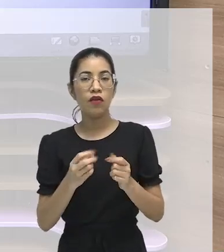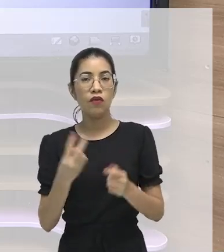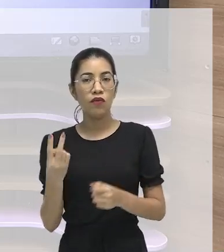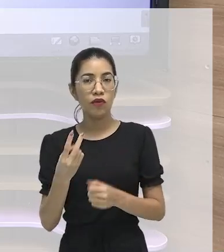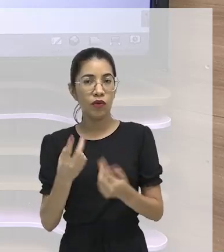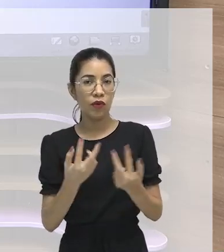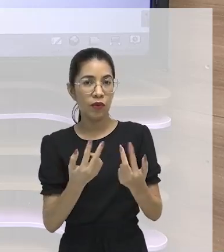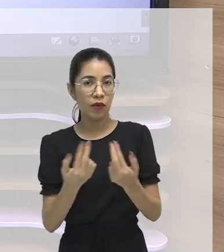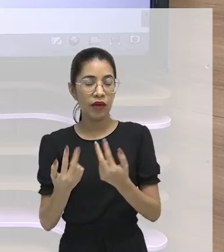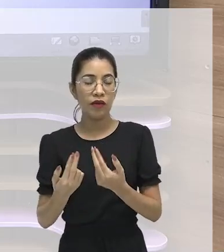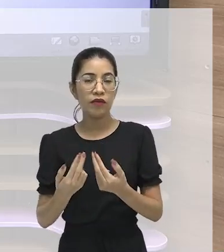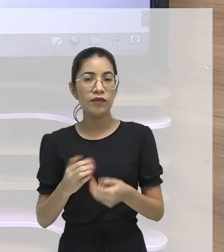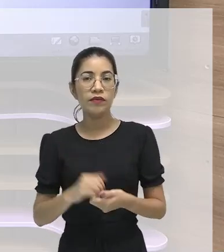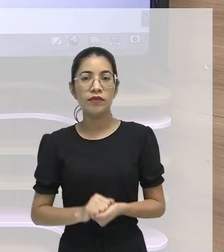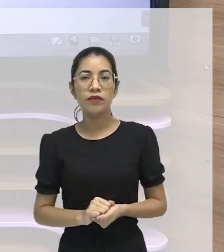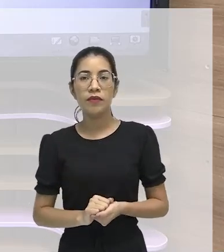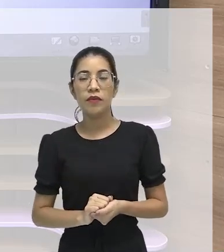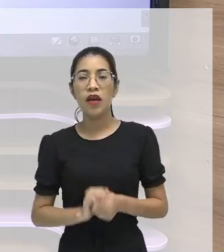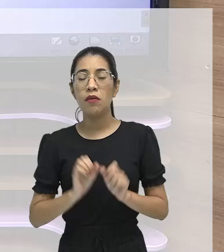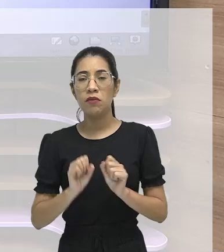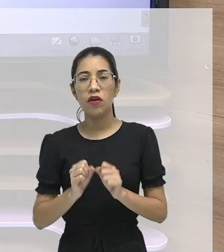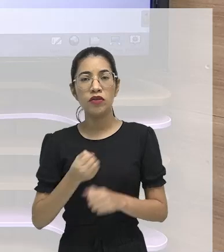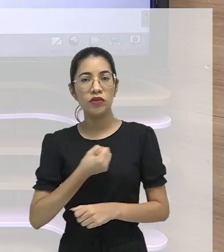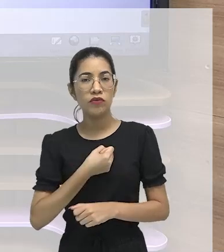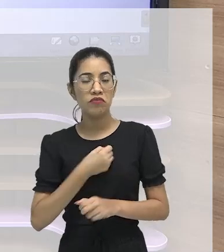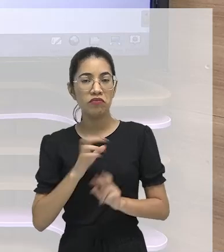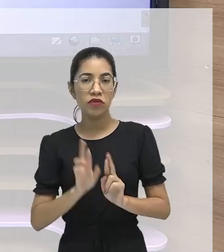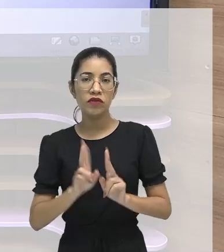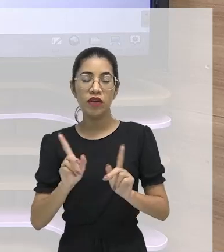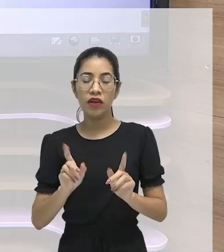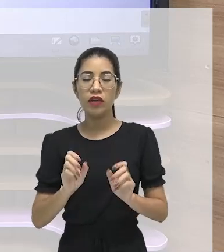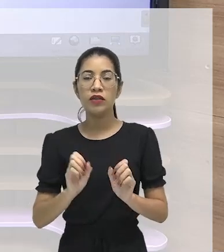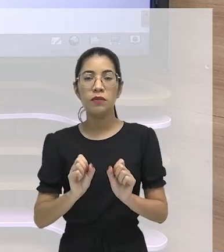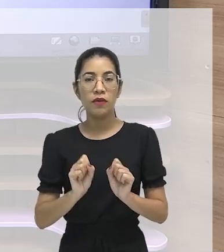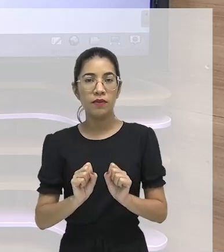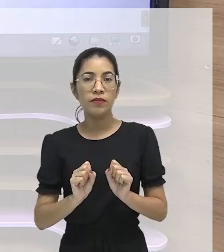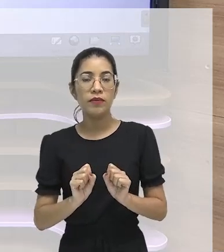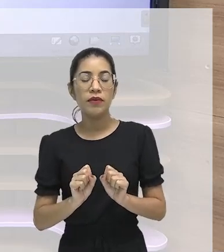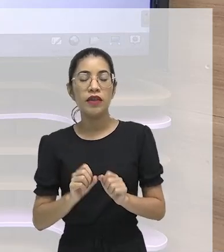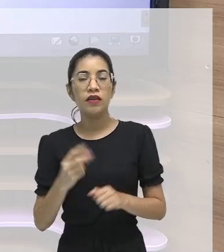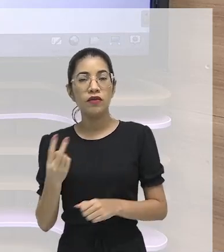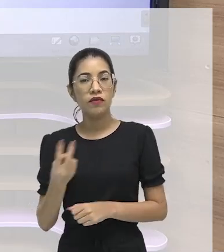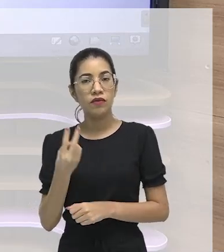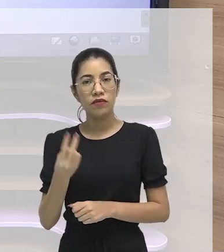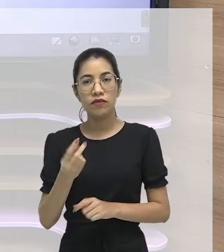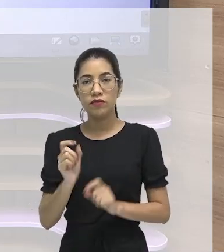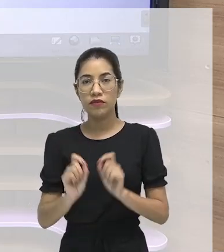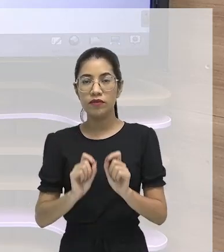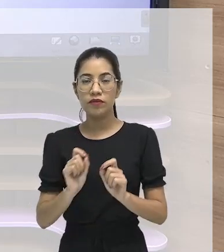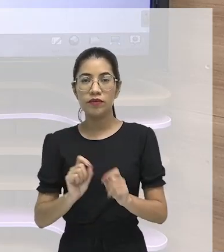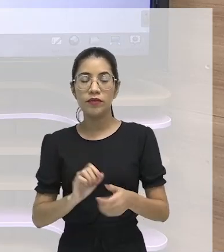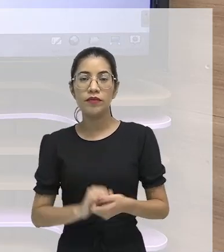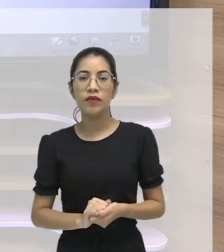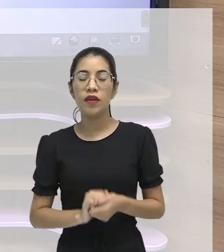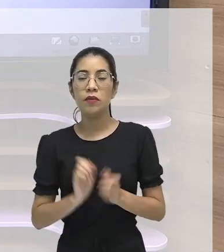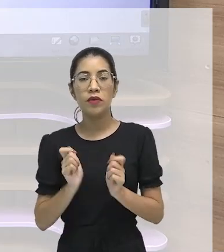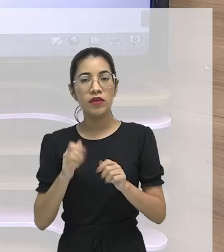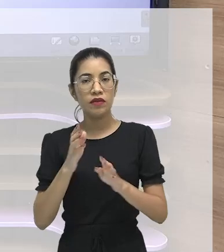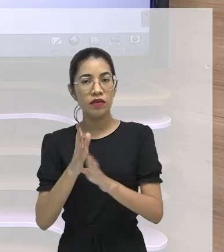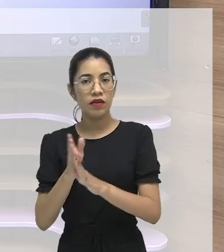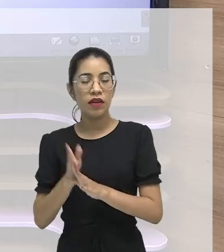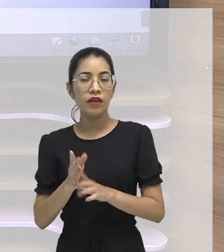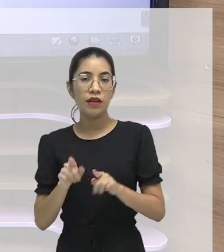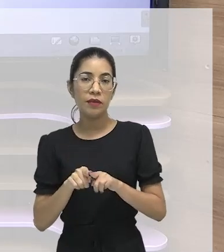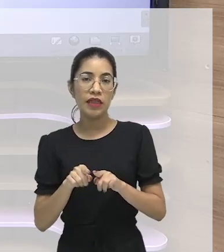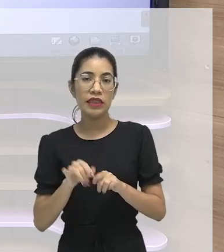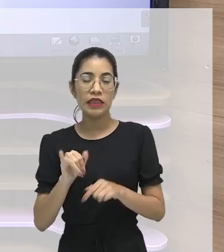mesmo valor, independente de você ter numerais diferentes, tá? E esses valores vocês vão encontrar quando